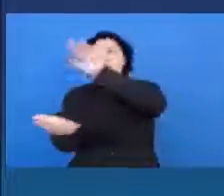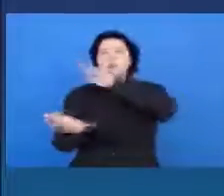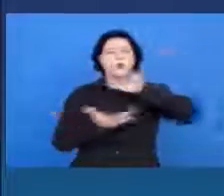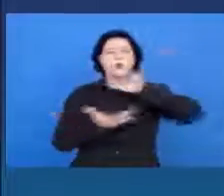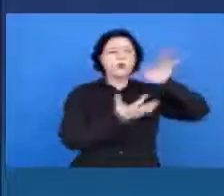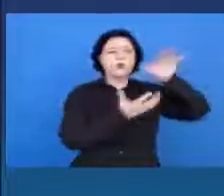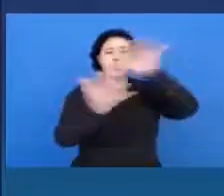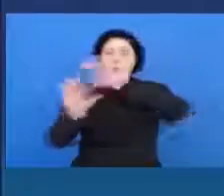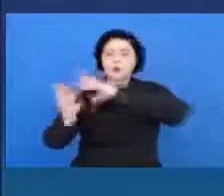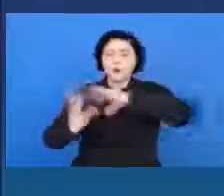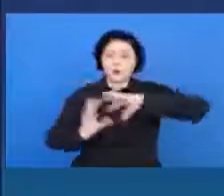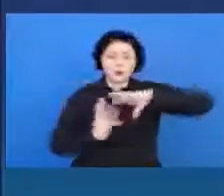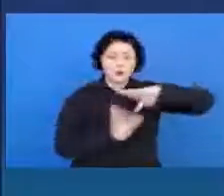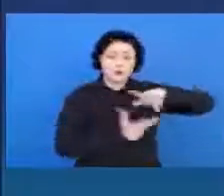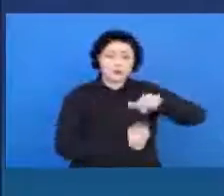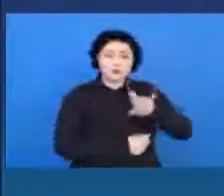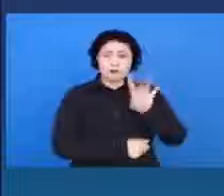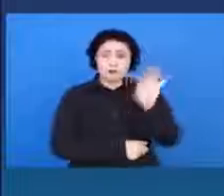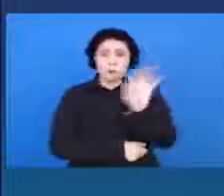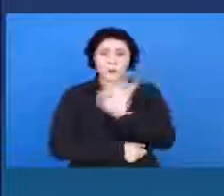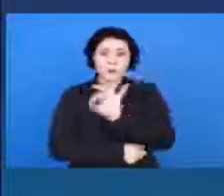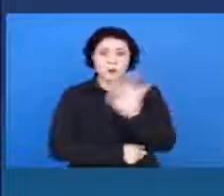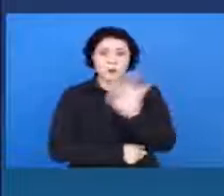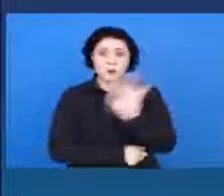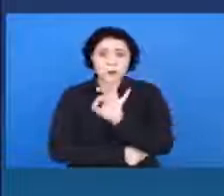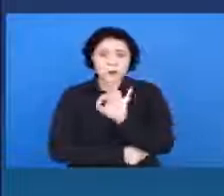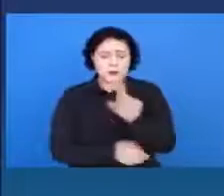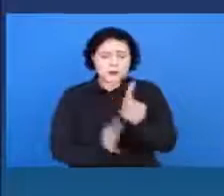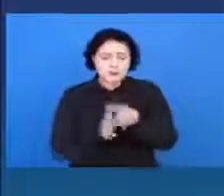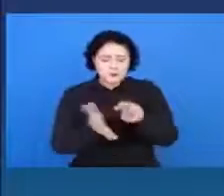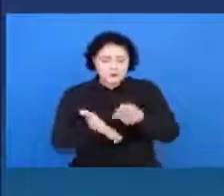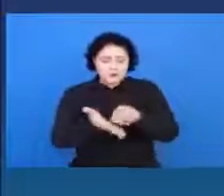e nos transmite a mensagem silenciosa